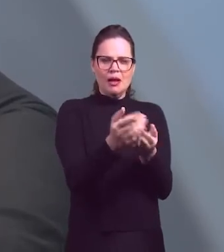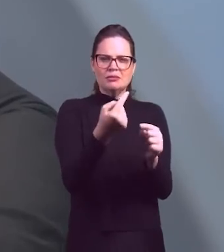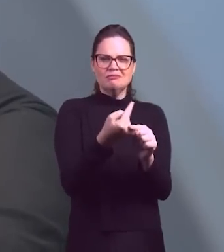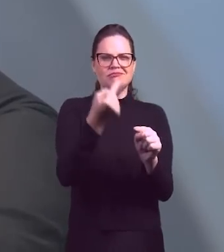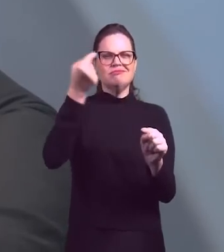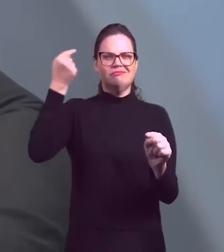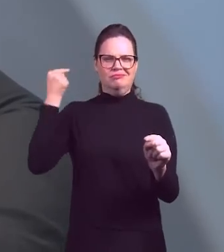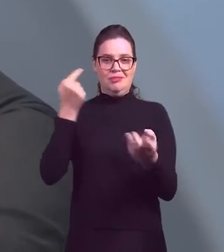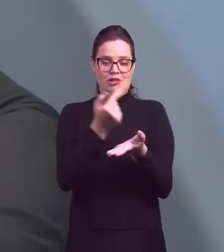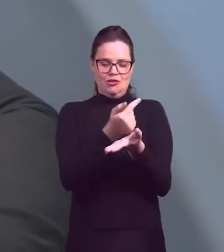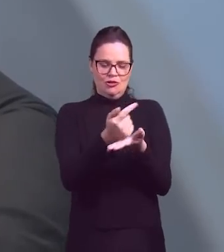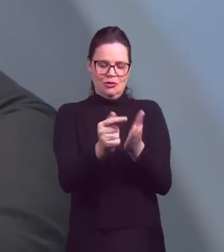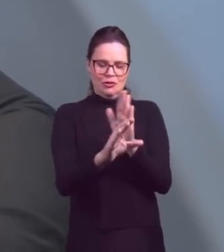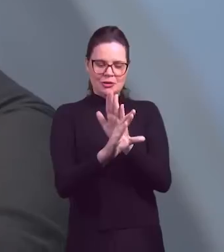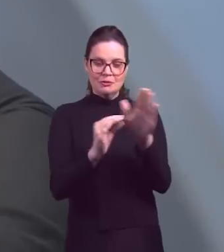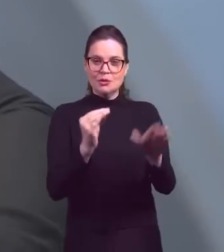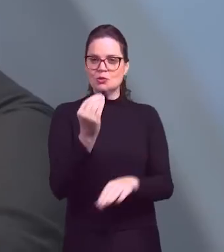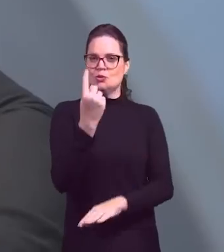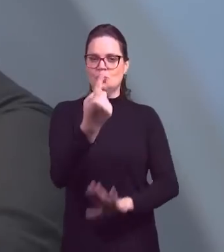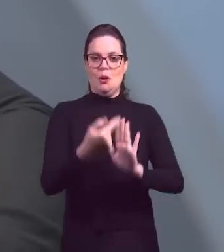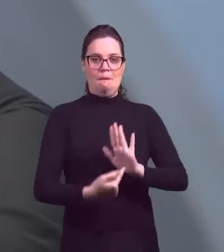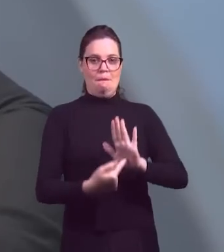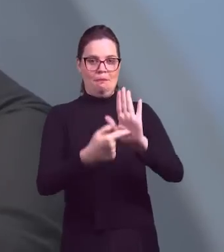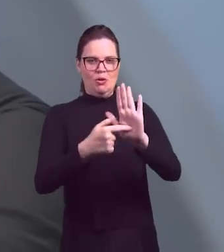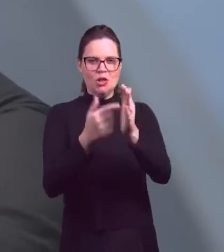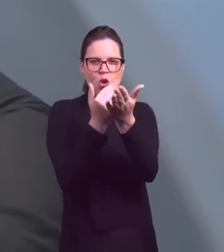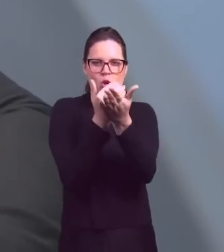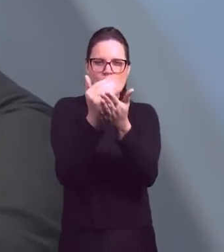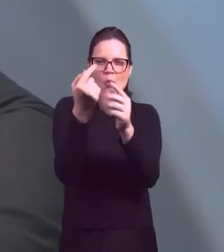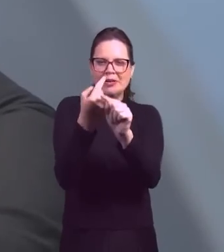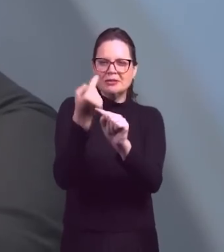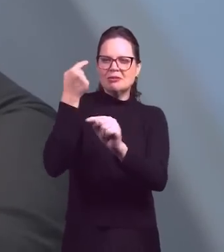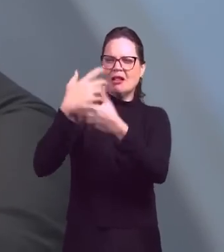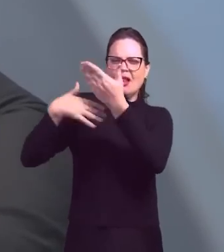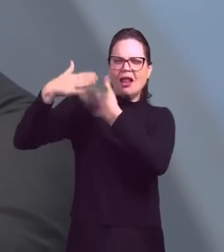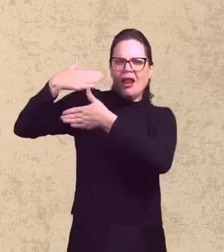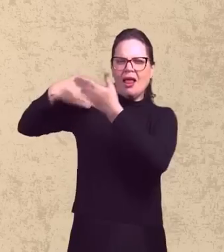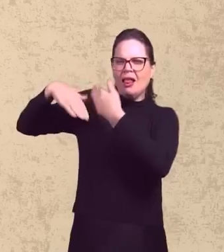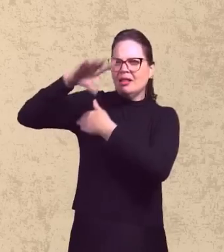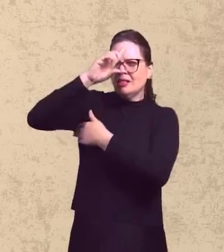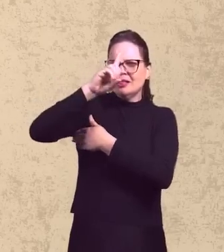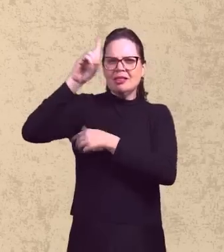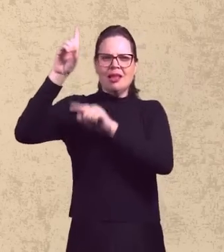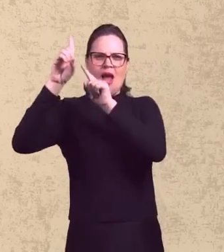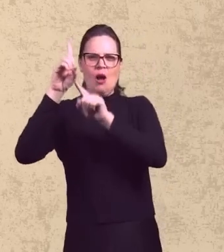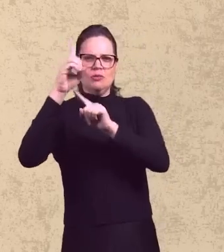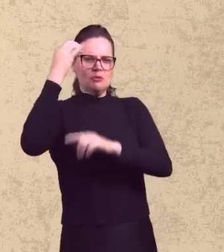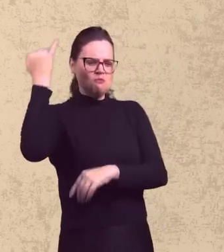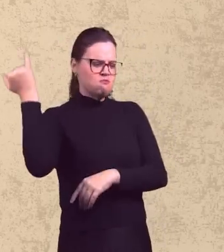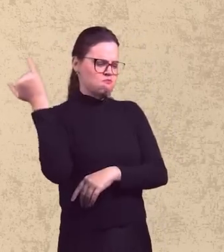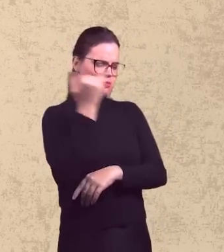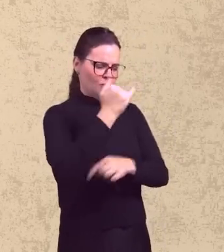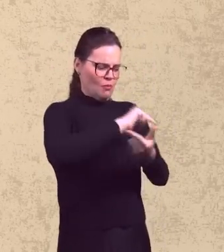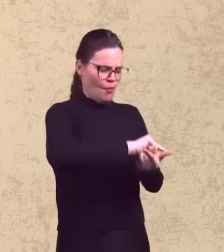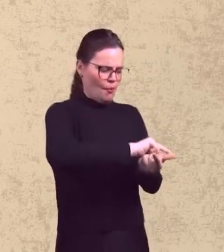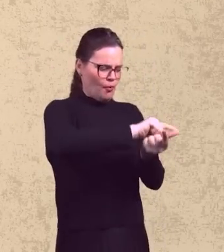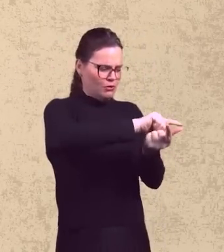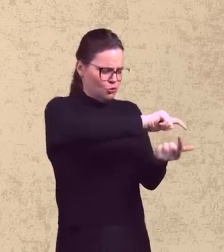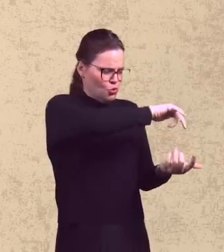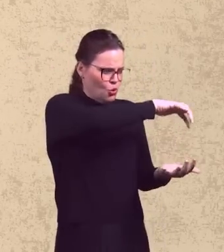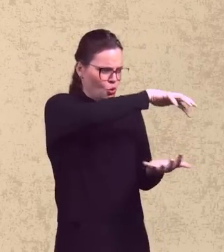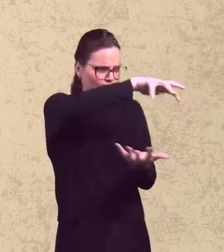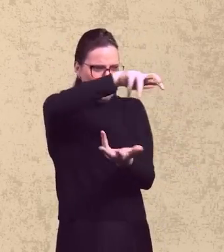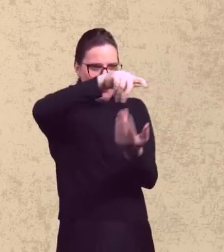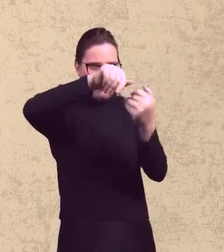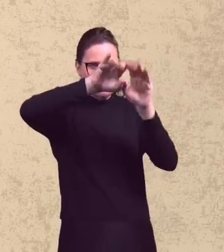inicia em Gênesis 1, dizendo que no princípio criou Deus, os céus e